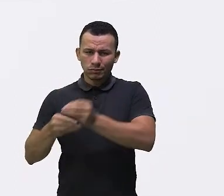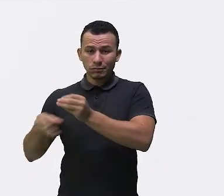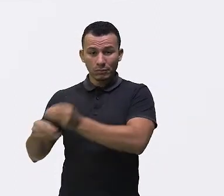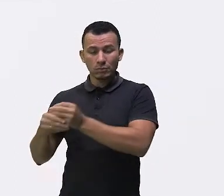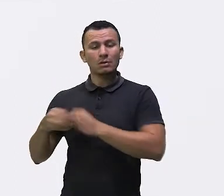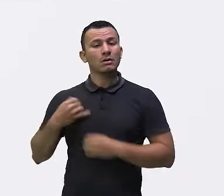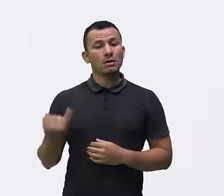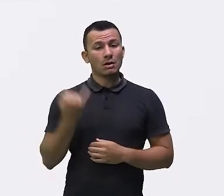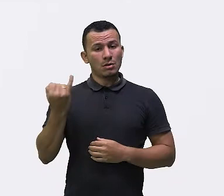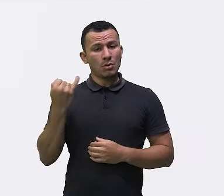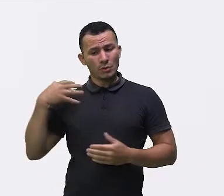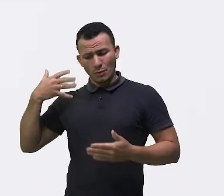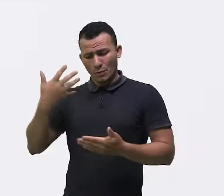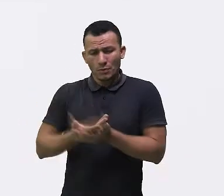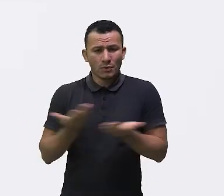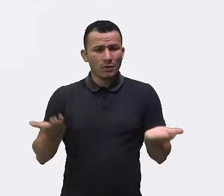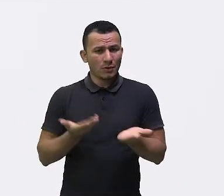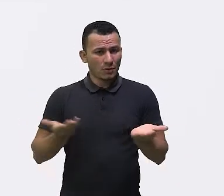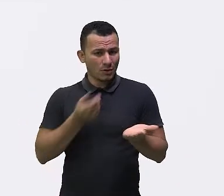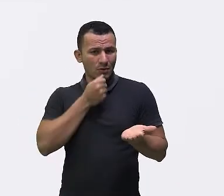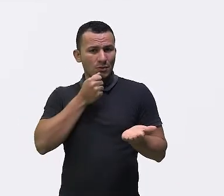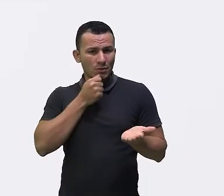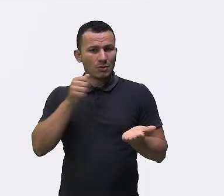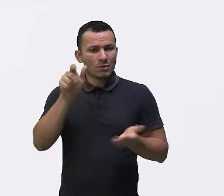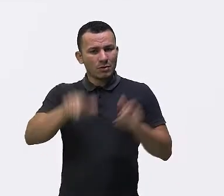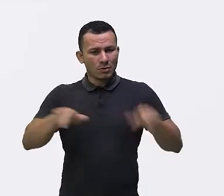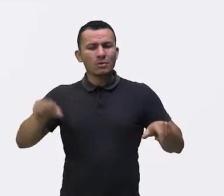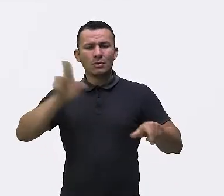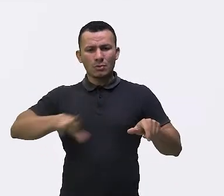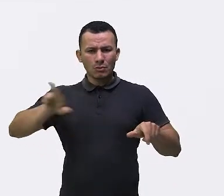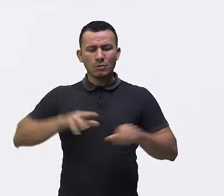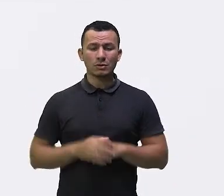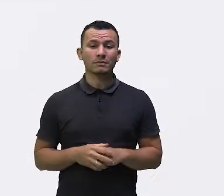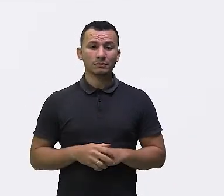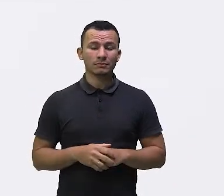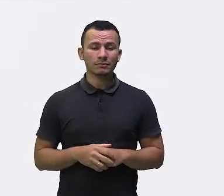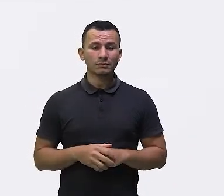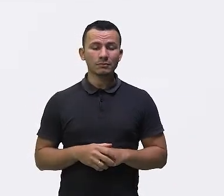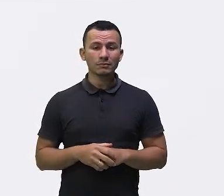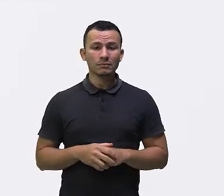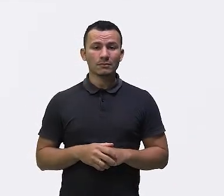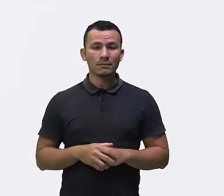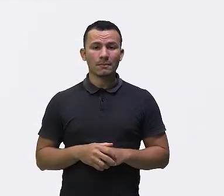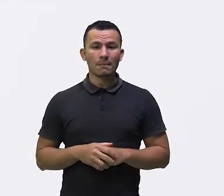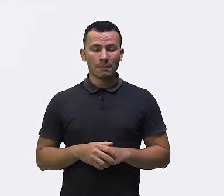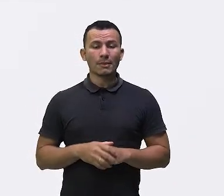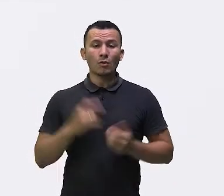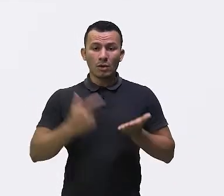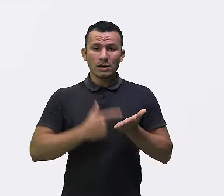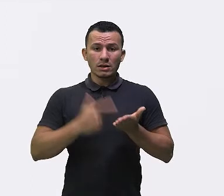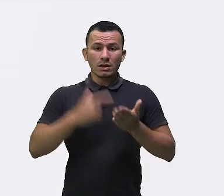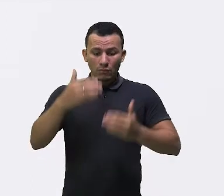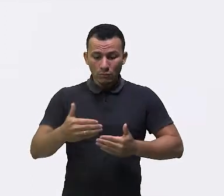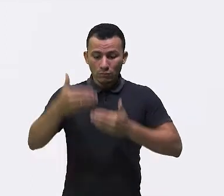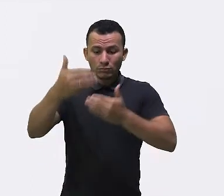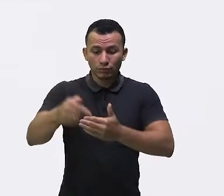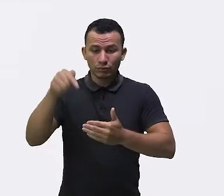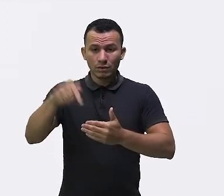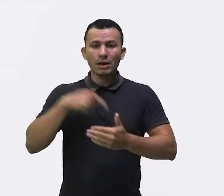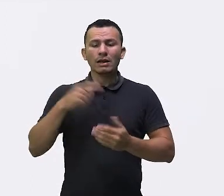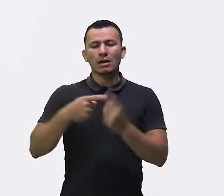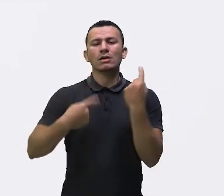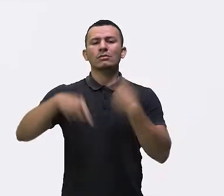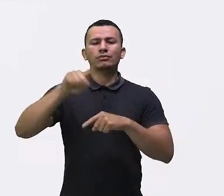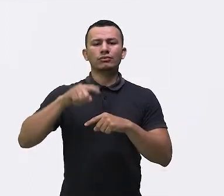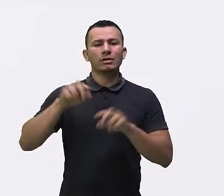também até os dias de hoje. Esta coleção causaria nas décadas seguintes uma revolução na maneira